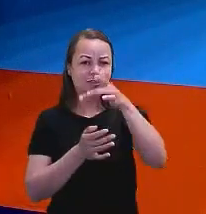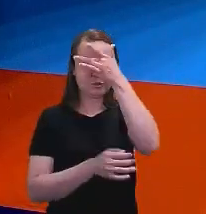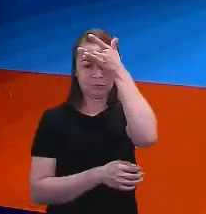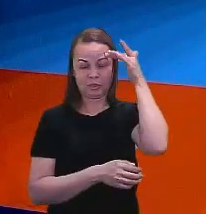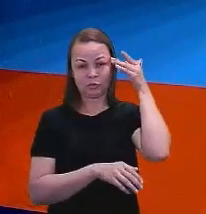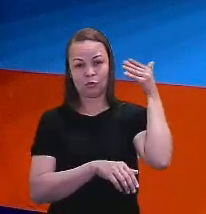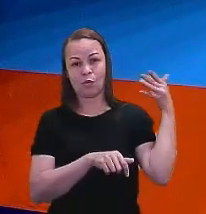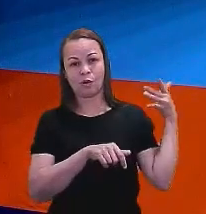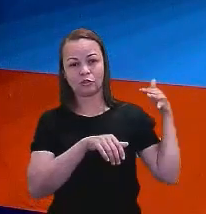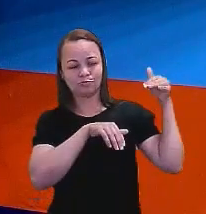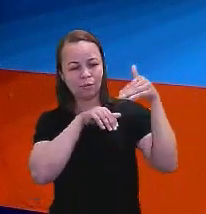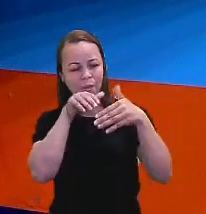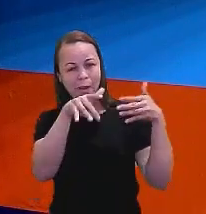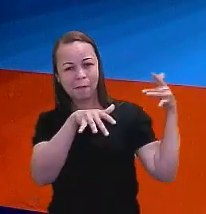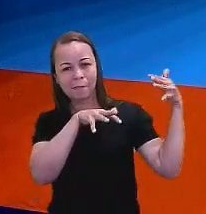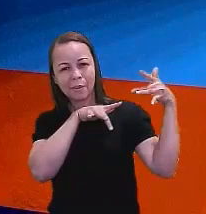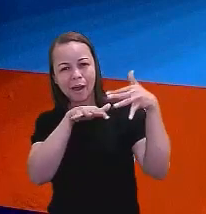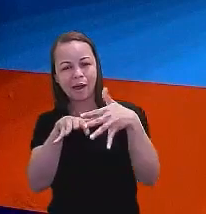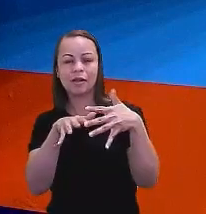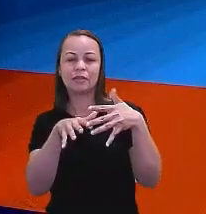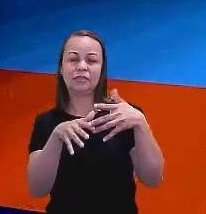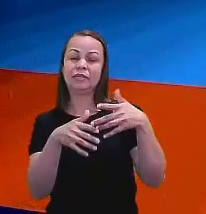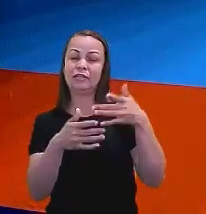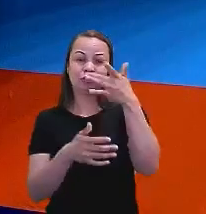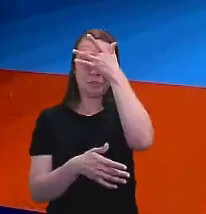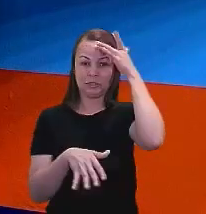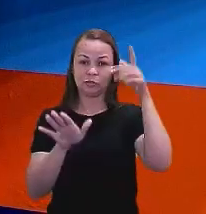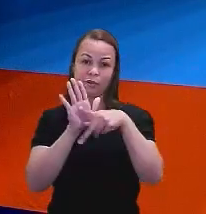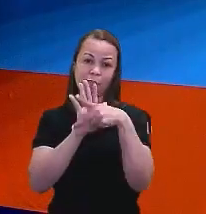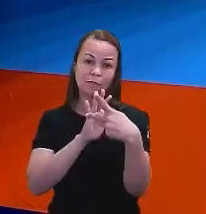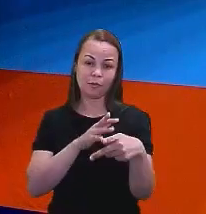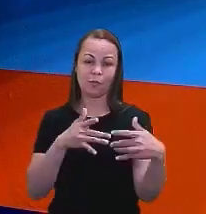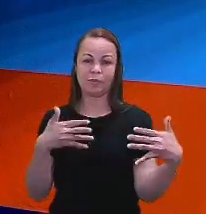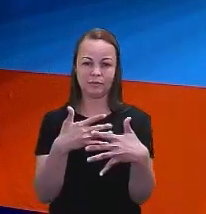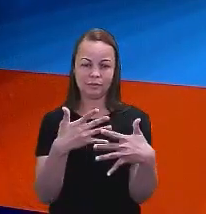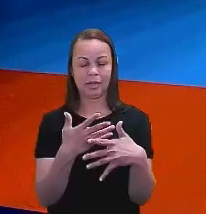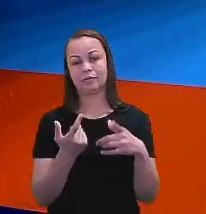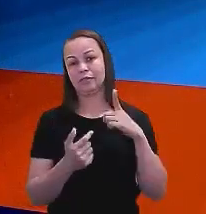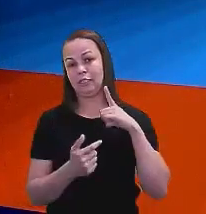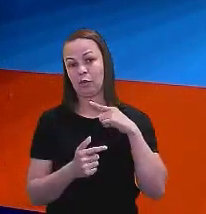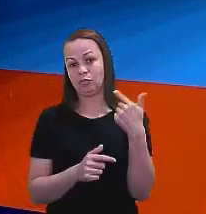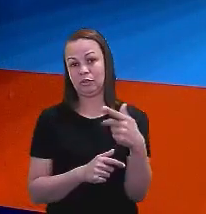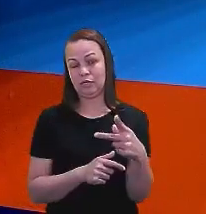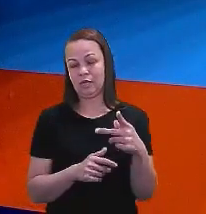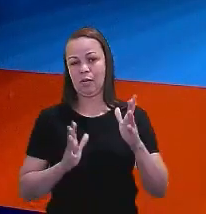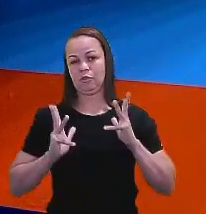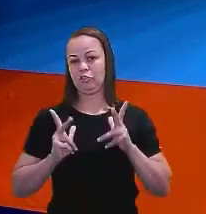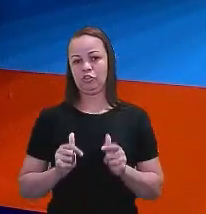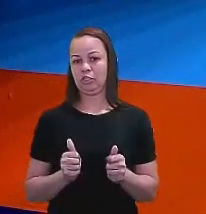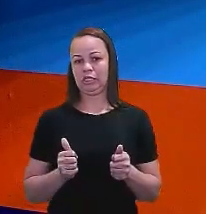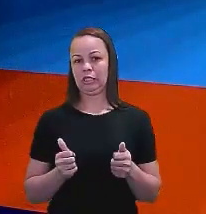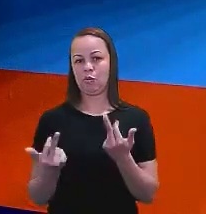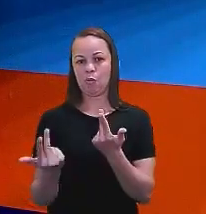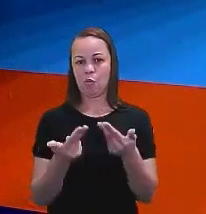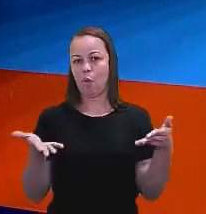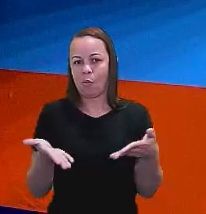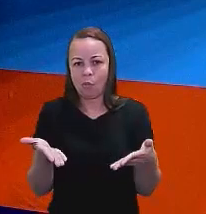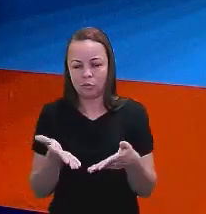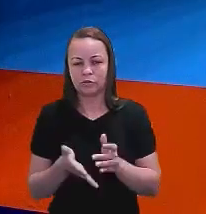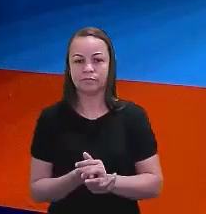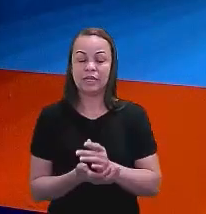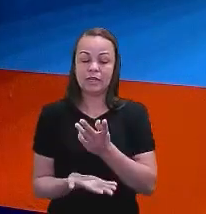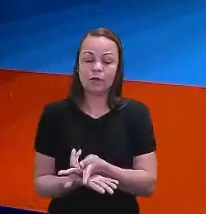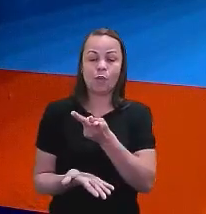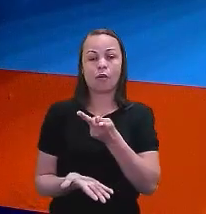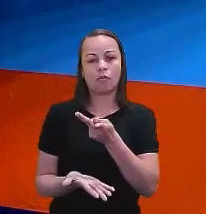de fora, pessoas da própria cidade, tudinho. E aquelas pessoas não tinham os hábitos de higiene que temos hoje. E tudo isso